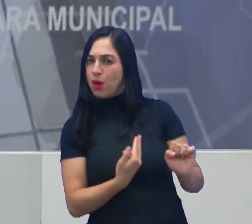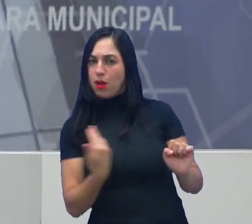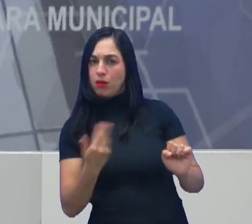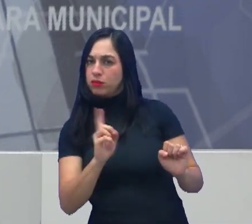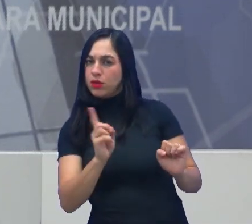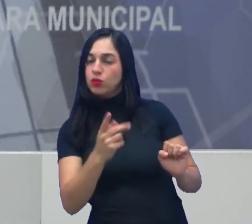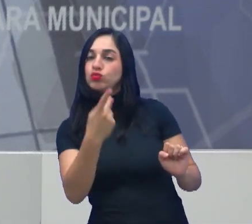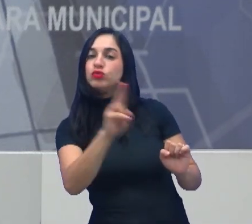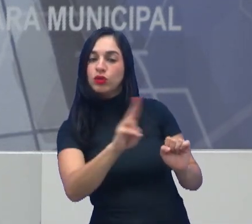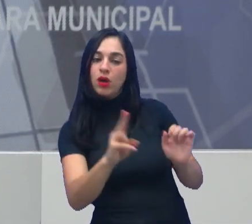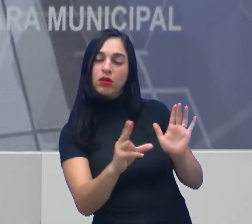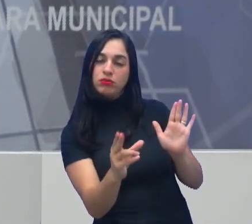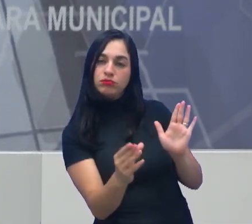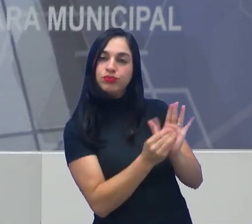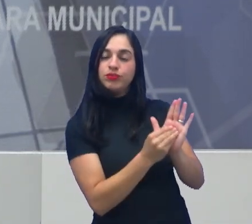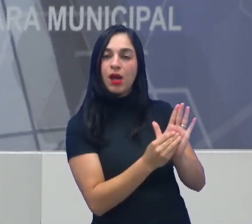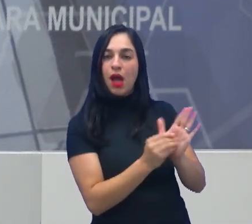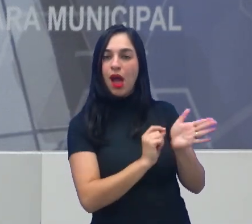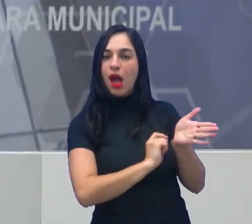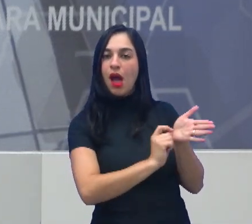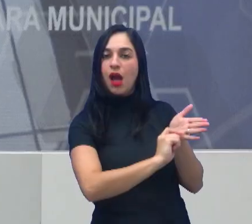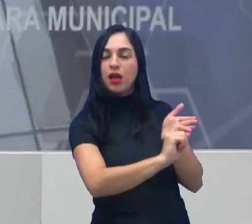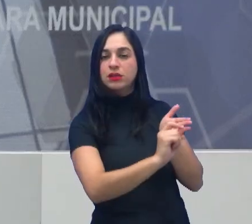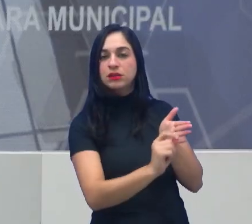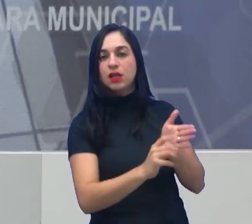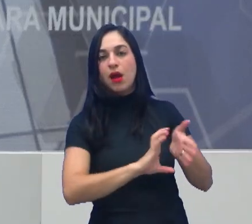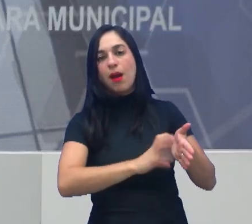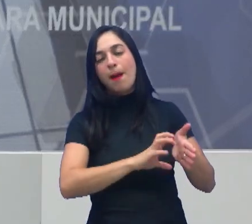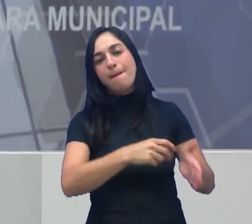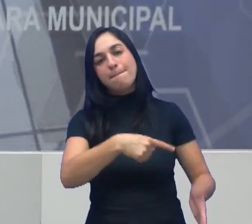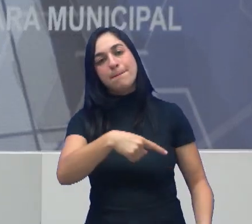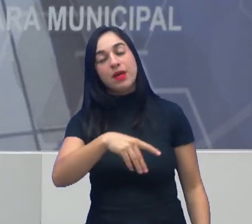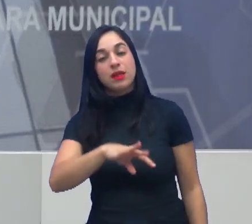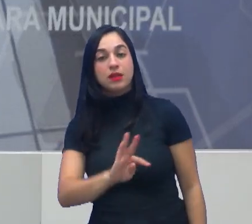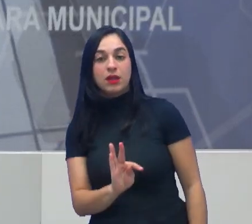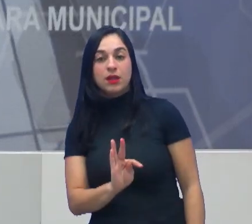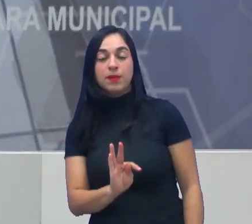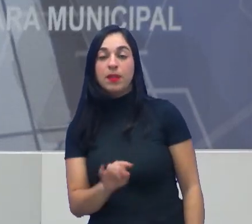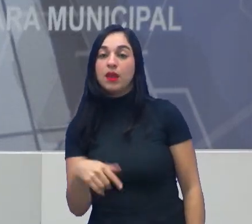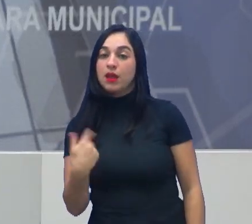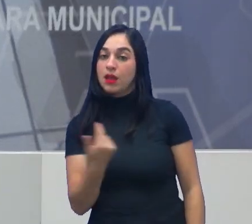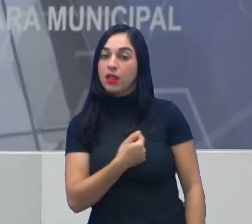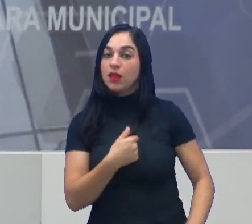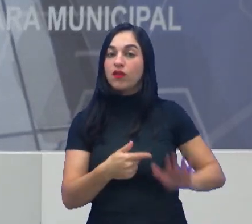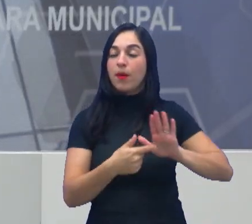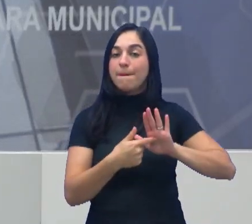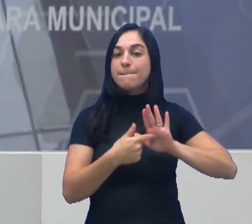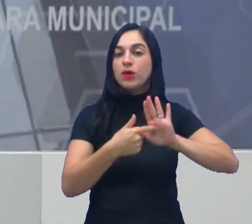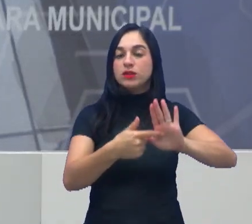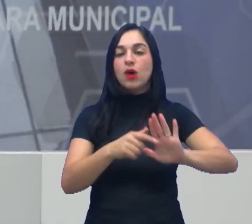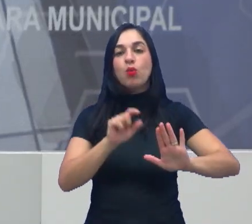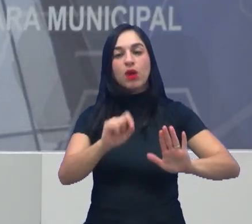nome para assinar conteúdos do PT. E outra coisa, nós vamos mostrar. Quer colocar ONG ligada